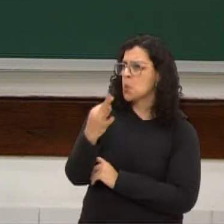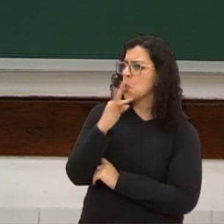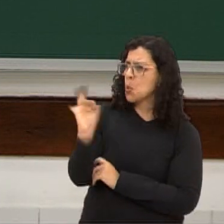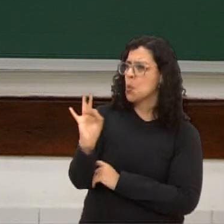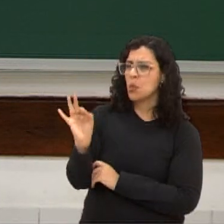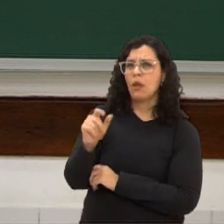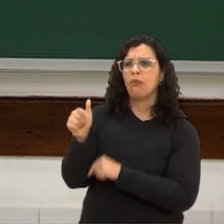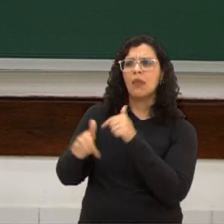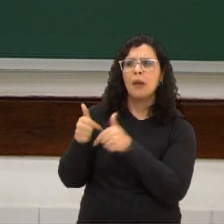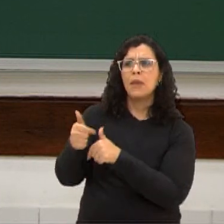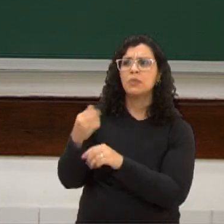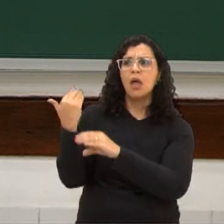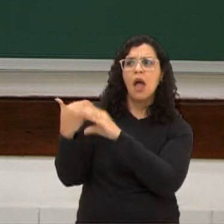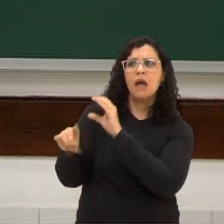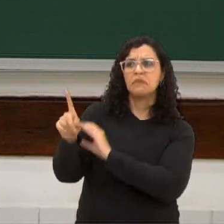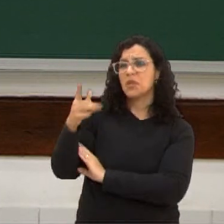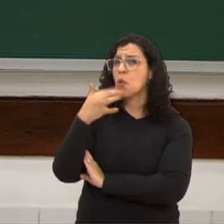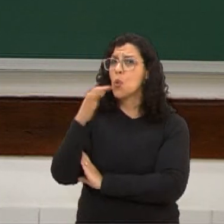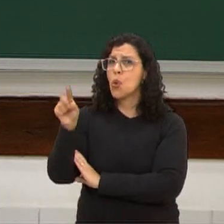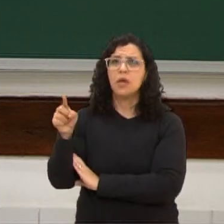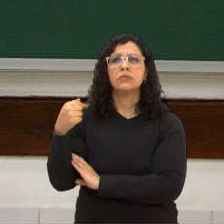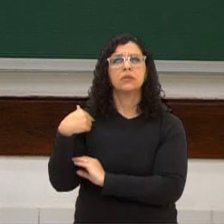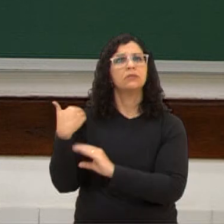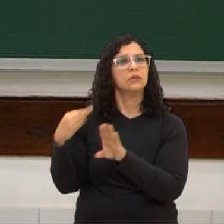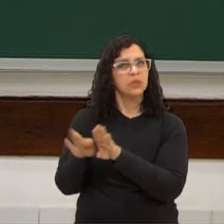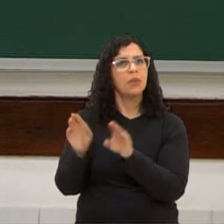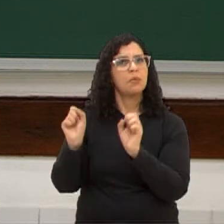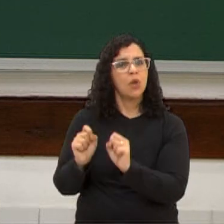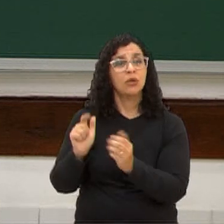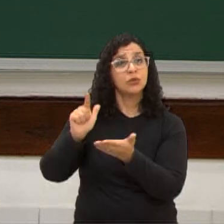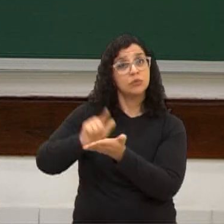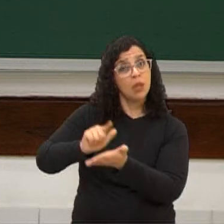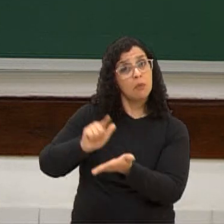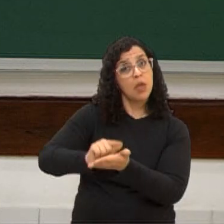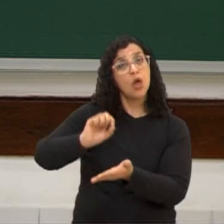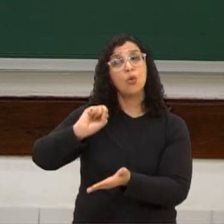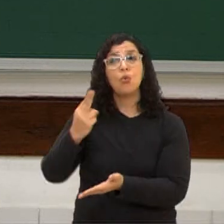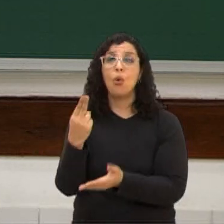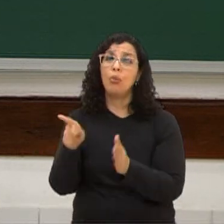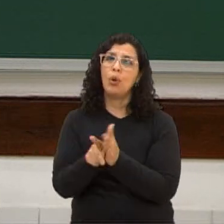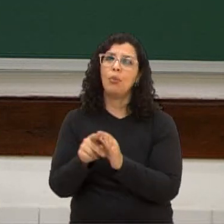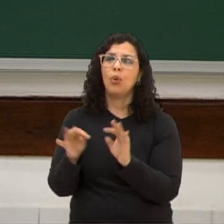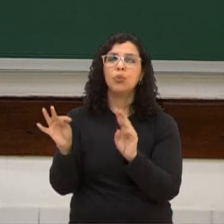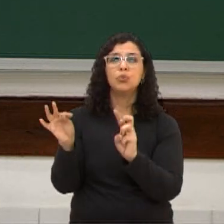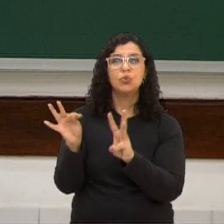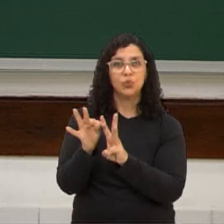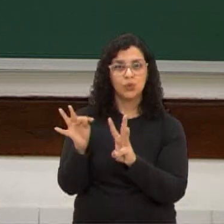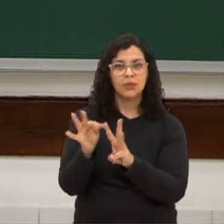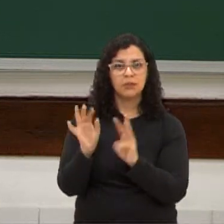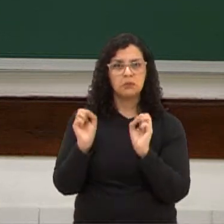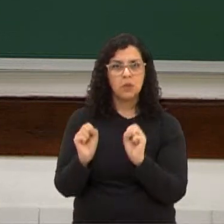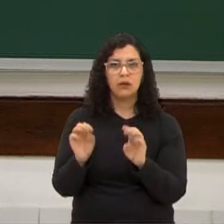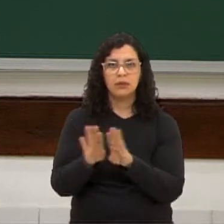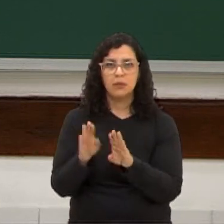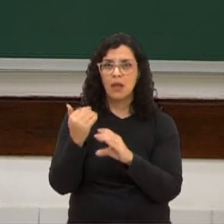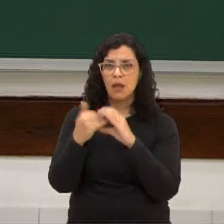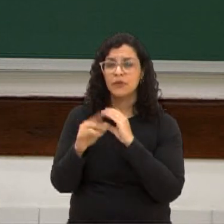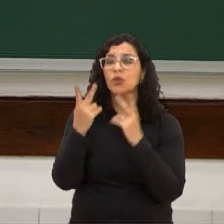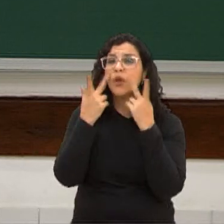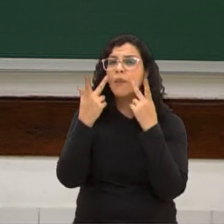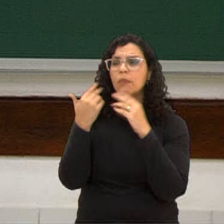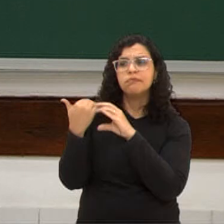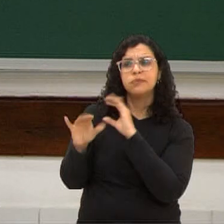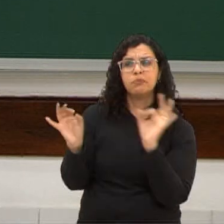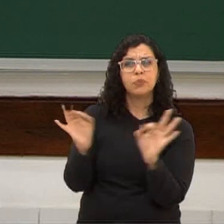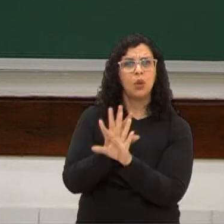meio de trabalho, ali você precisa deixar um recado para essa pessoa, você deixa um bilhete ou no Twitter, é muito comum, você